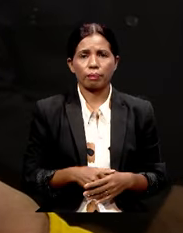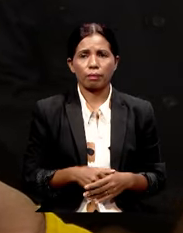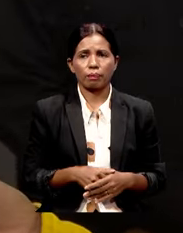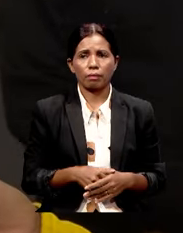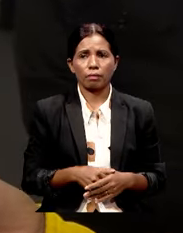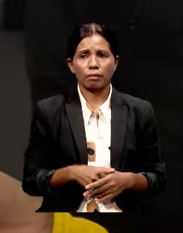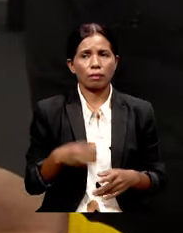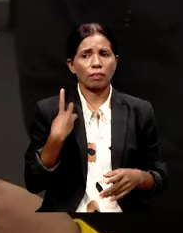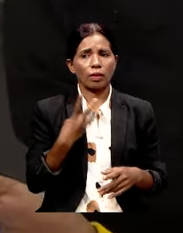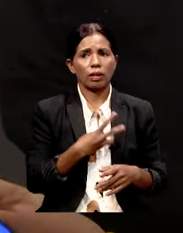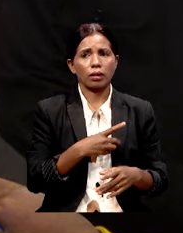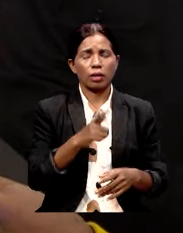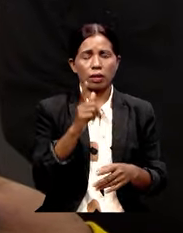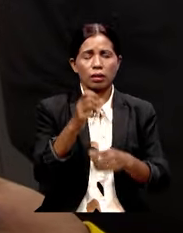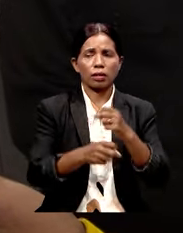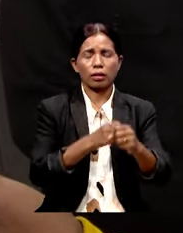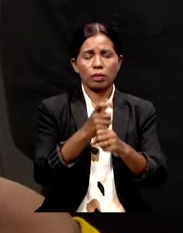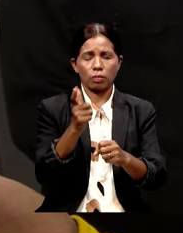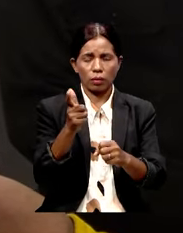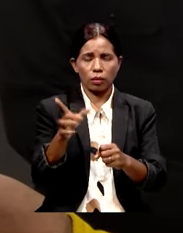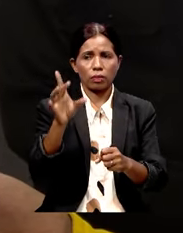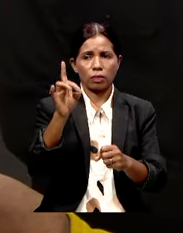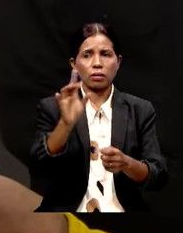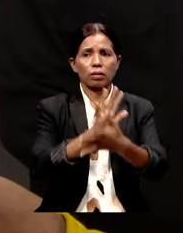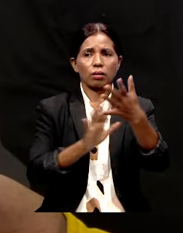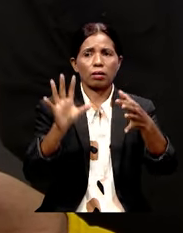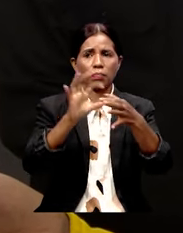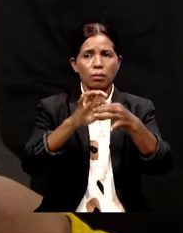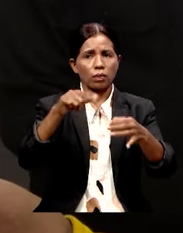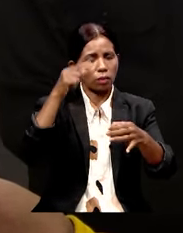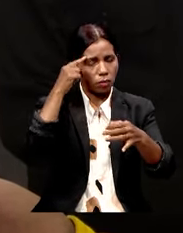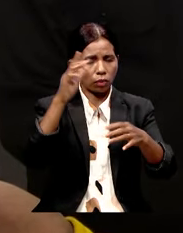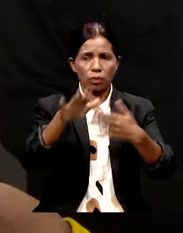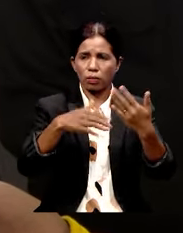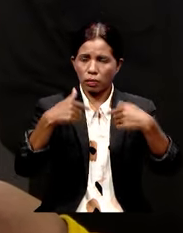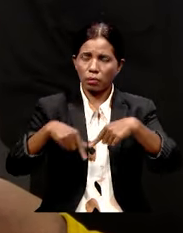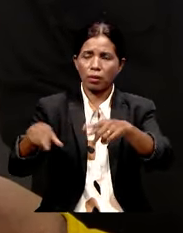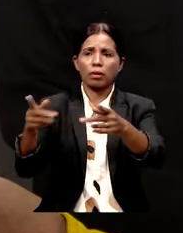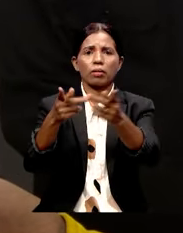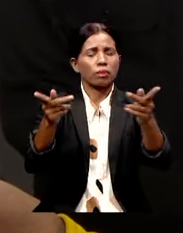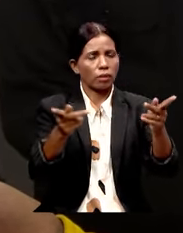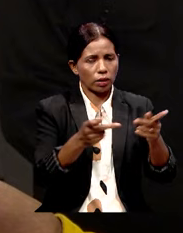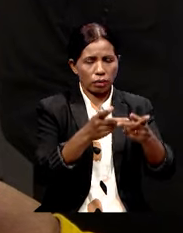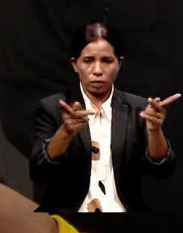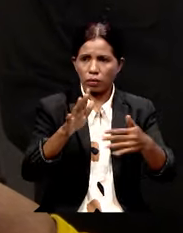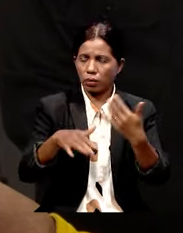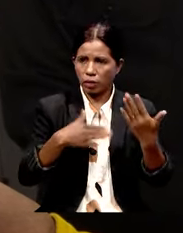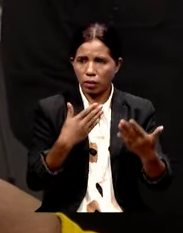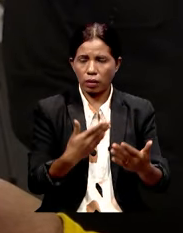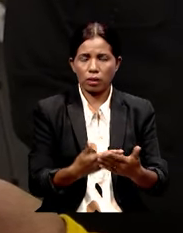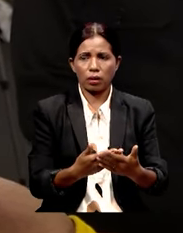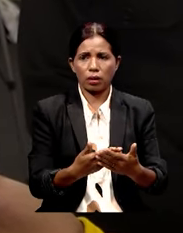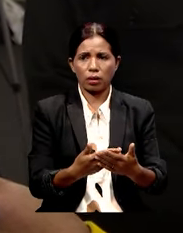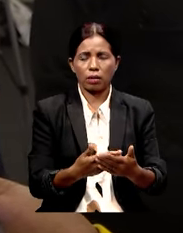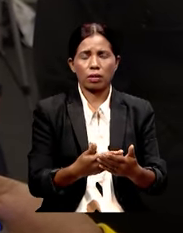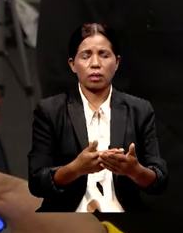La ita 28 tambang sana 28 ni ceremony member governor di dak bahut fatin di dak baya bat pe